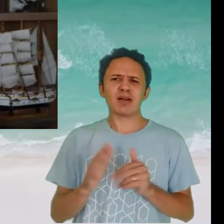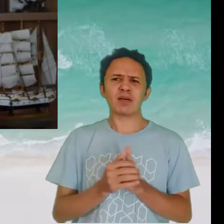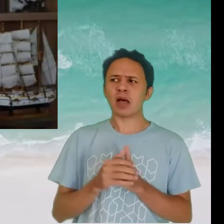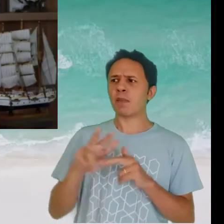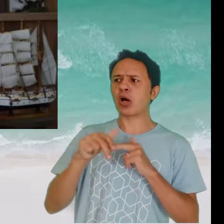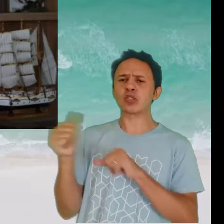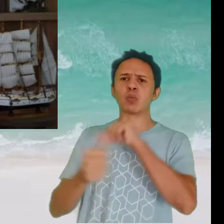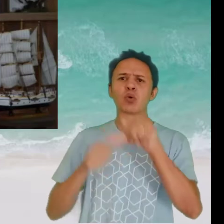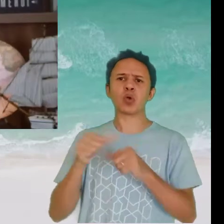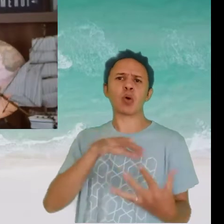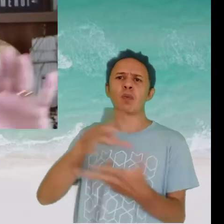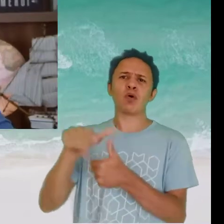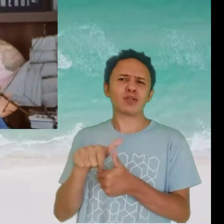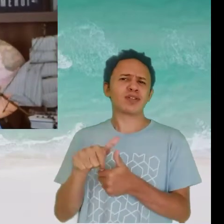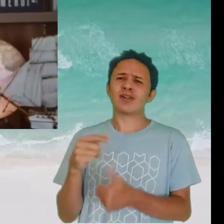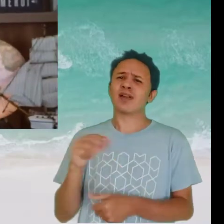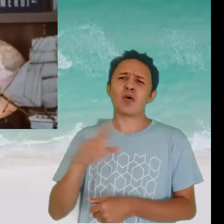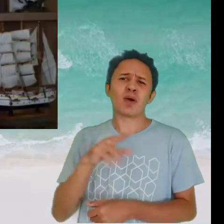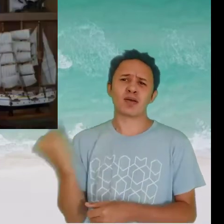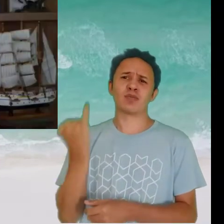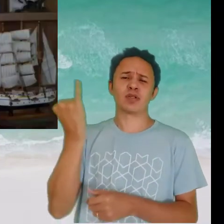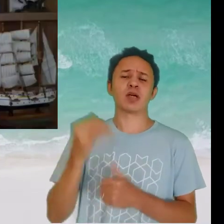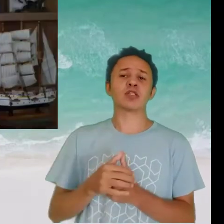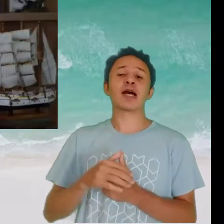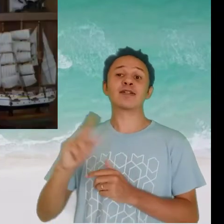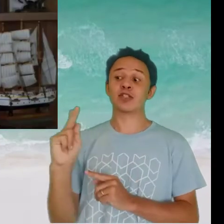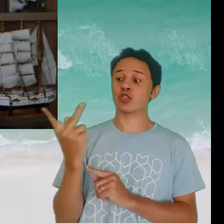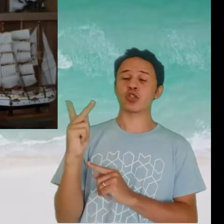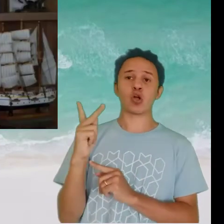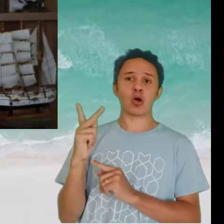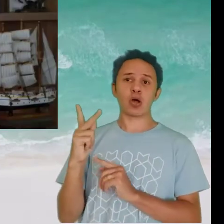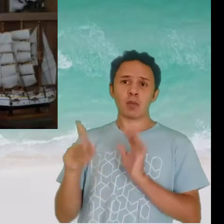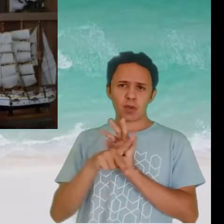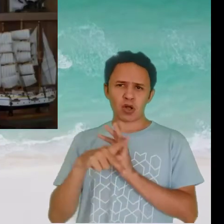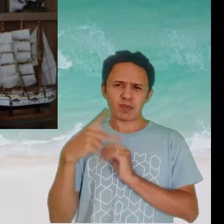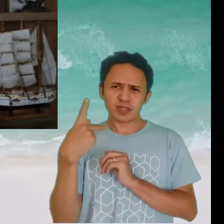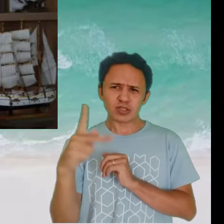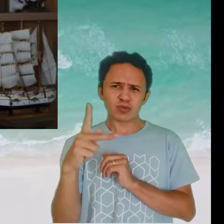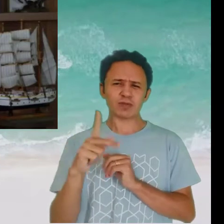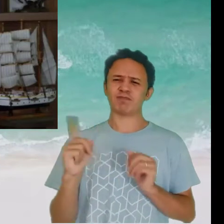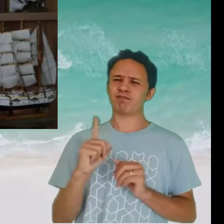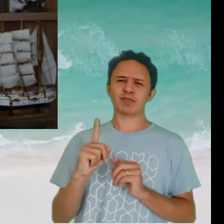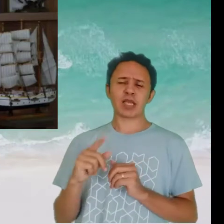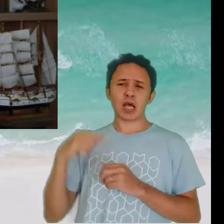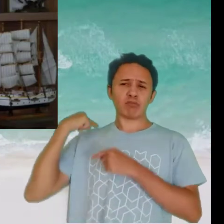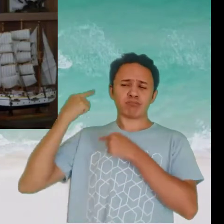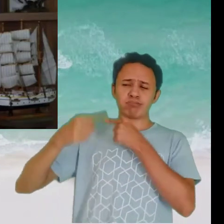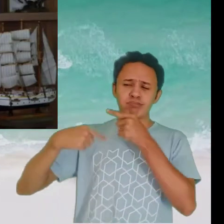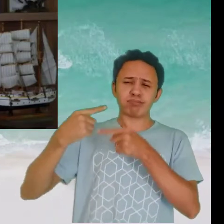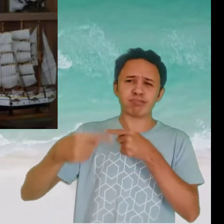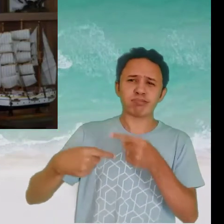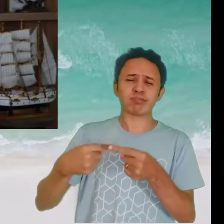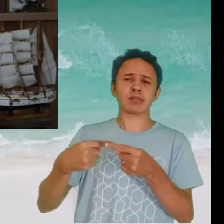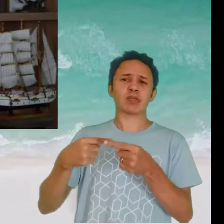feitos mudaram o mundo. Nada disso importa. E assim, a sua história não pertence mais a você. A história dos milhões de